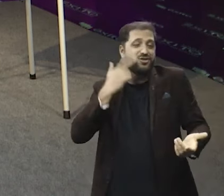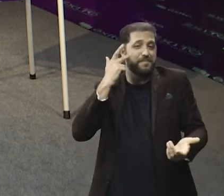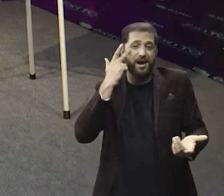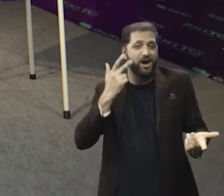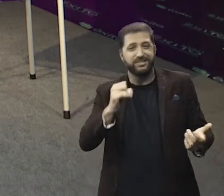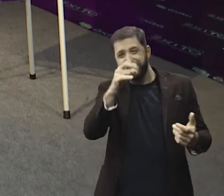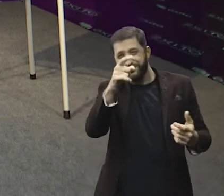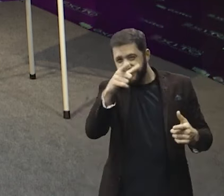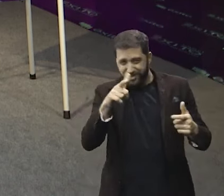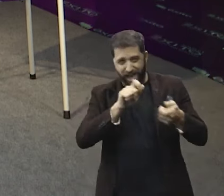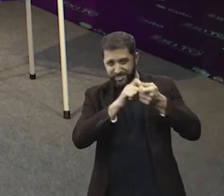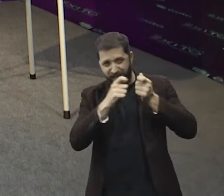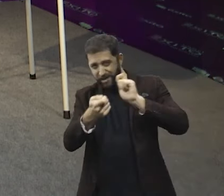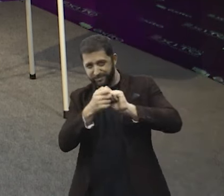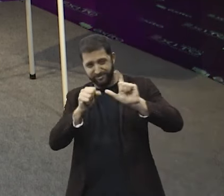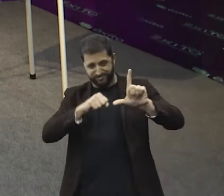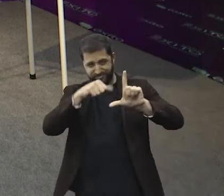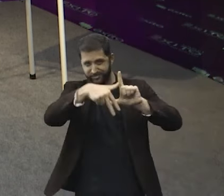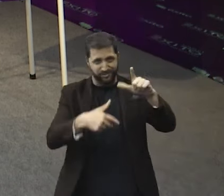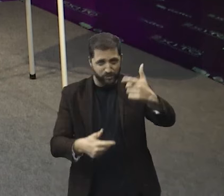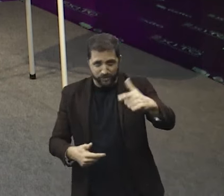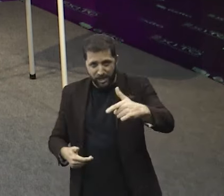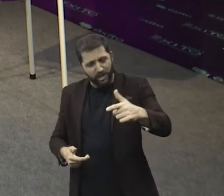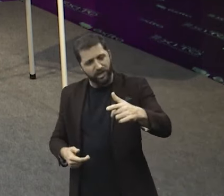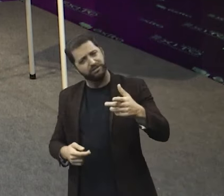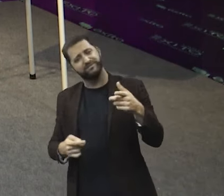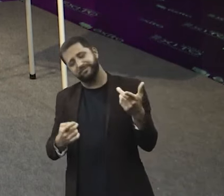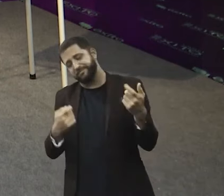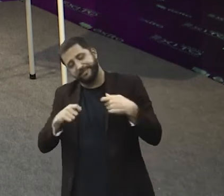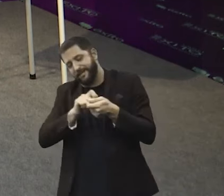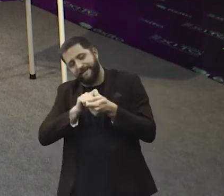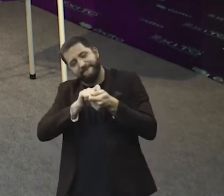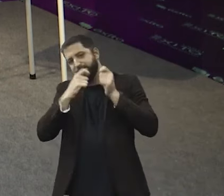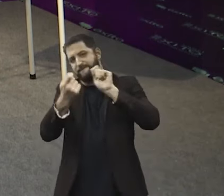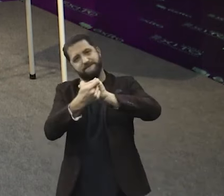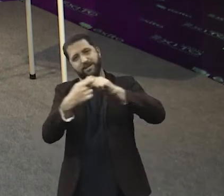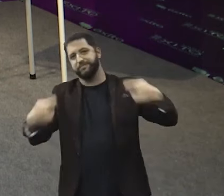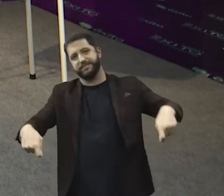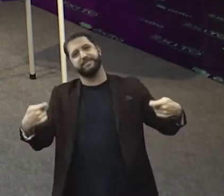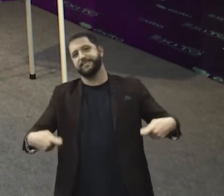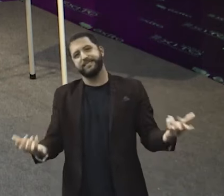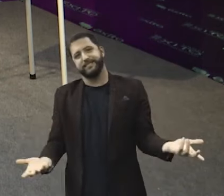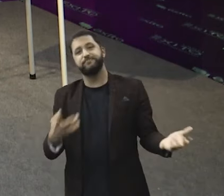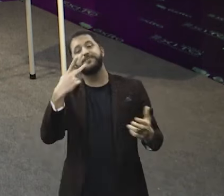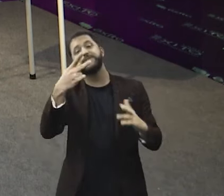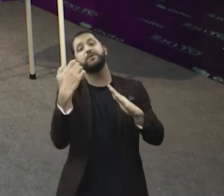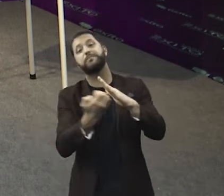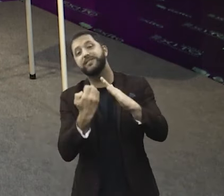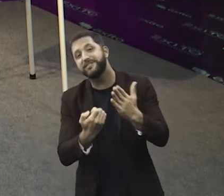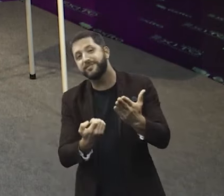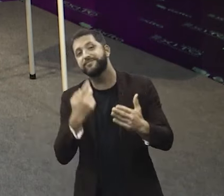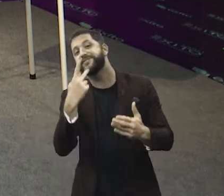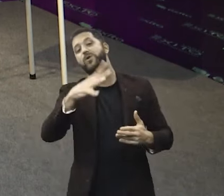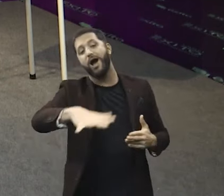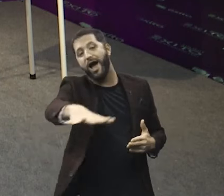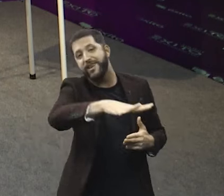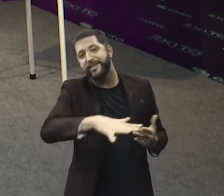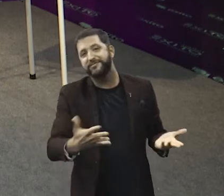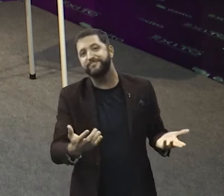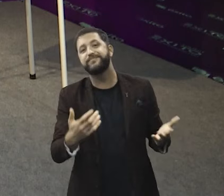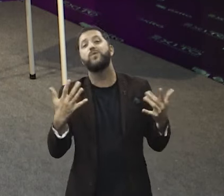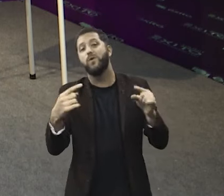fazer Paula viamente readaptações Então você tem que ver o seu tipo de negócio você tem que ver o teu tipo de segmento